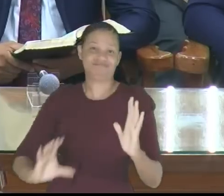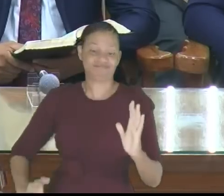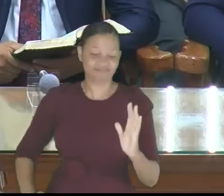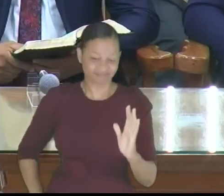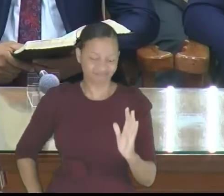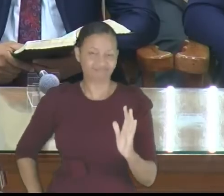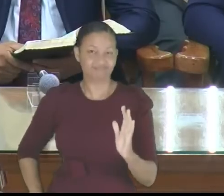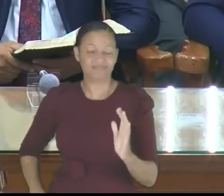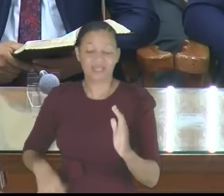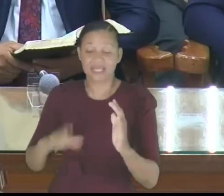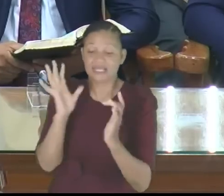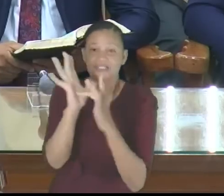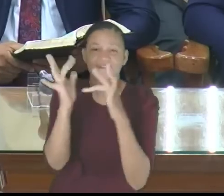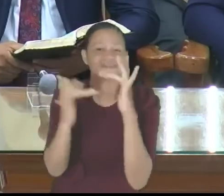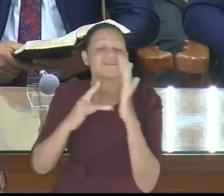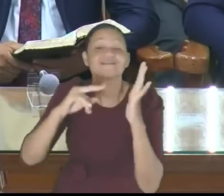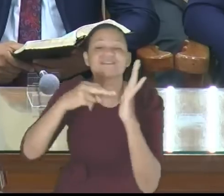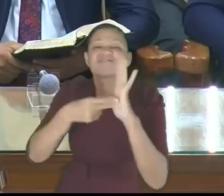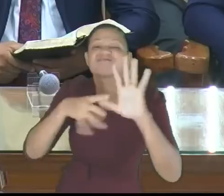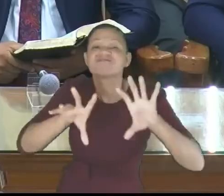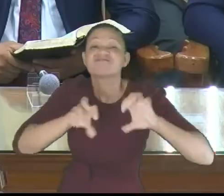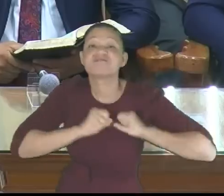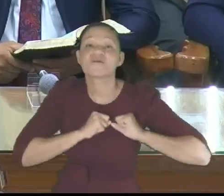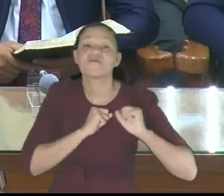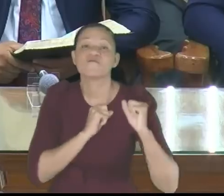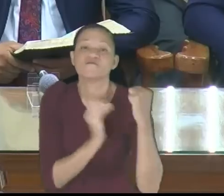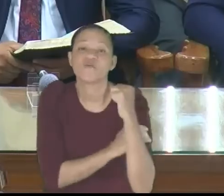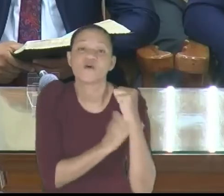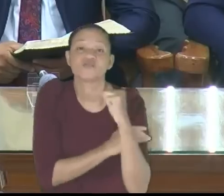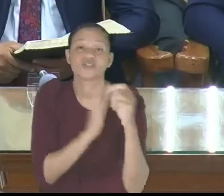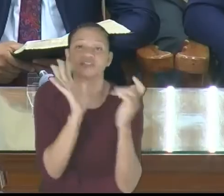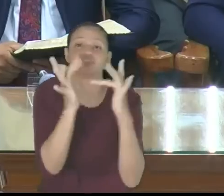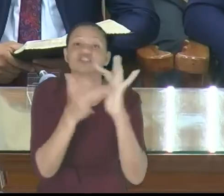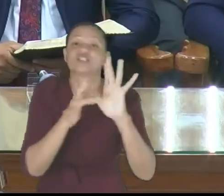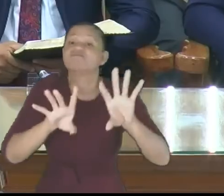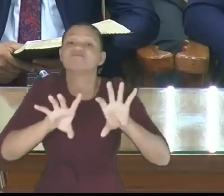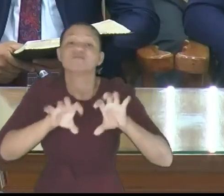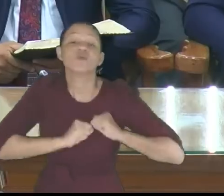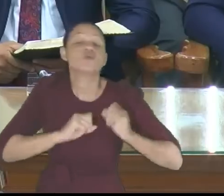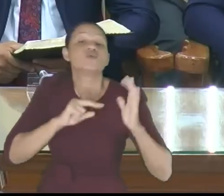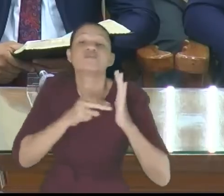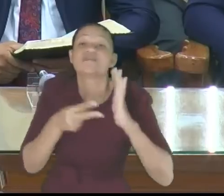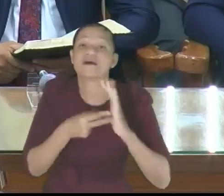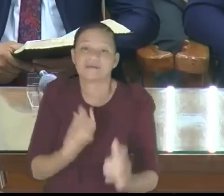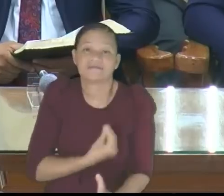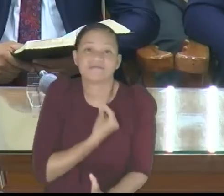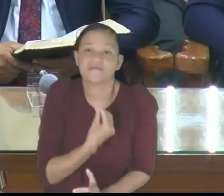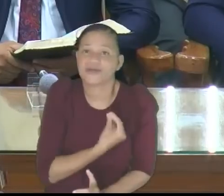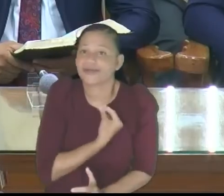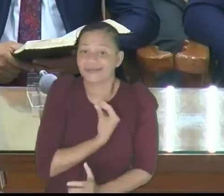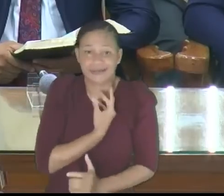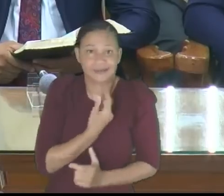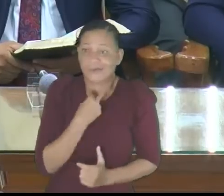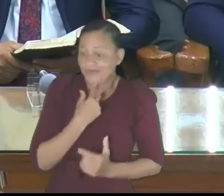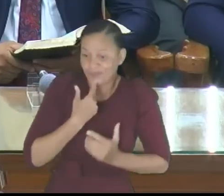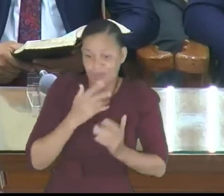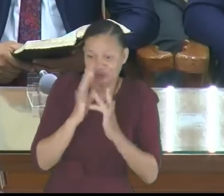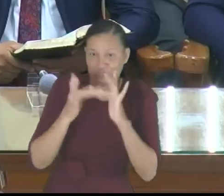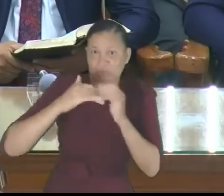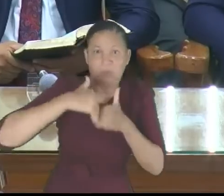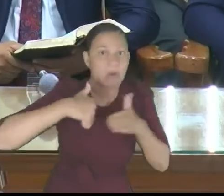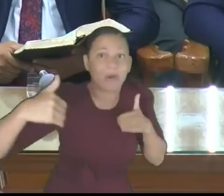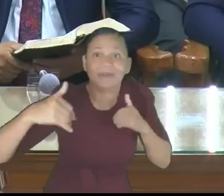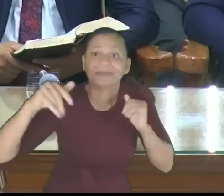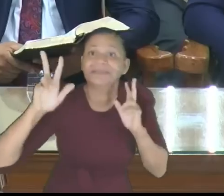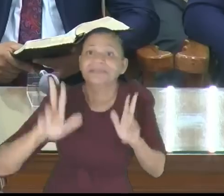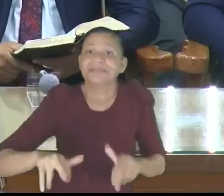é a nossa força, Ele é a nossa vida, Ele é a pessoa inseparável.